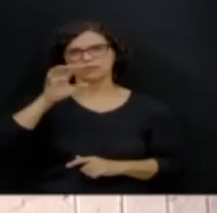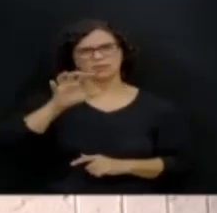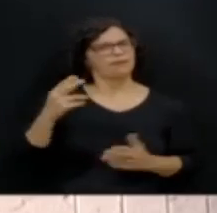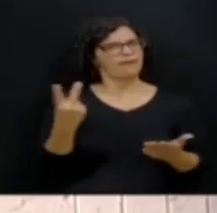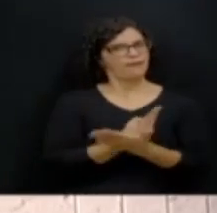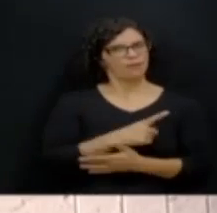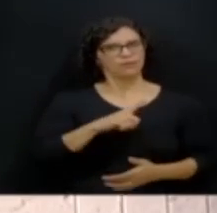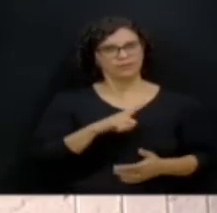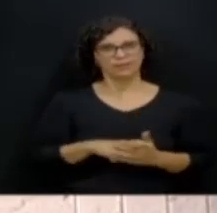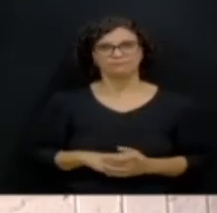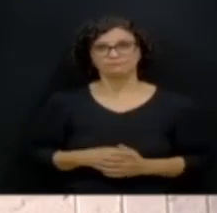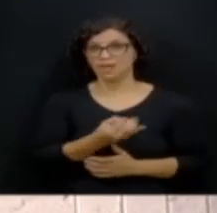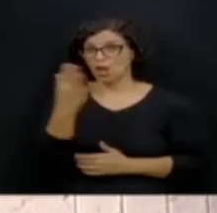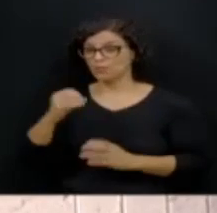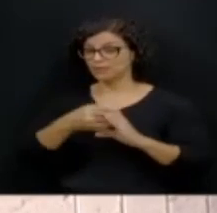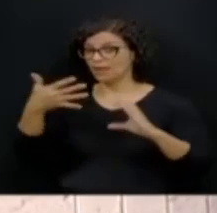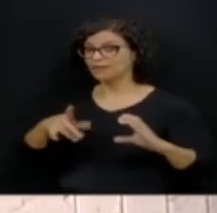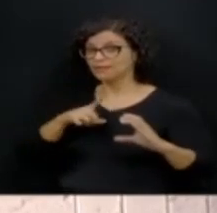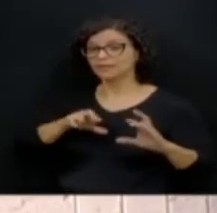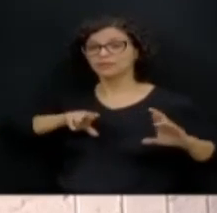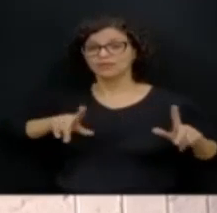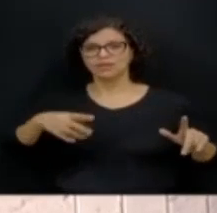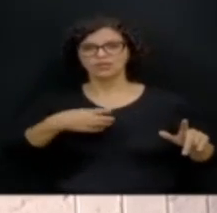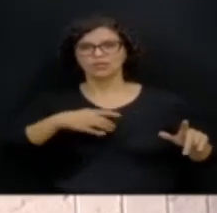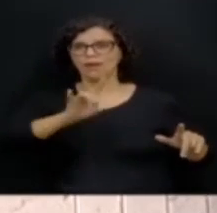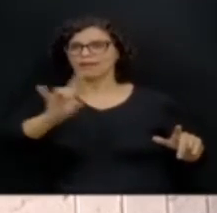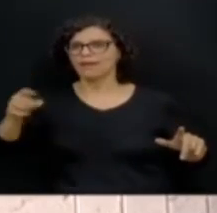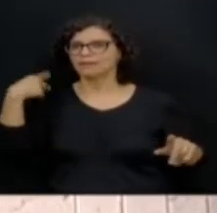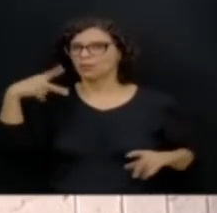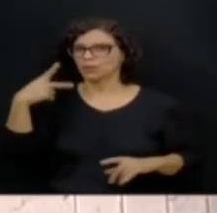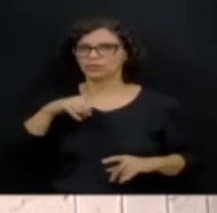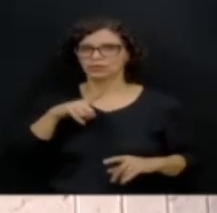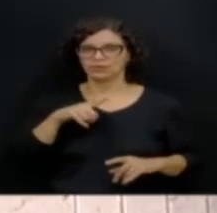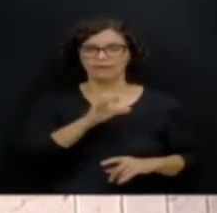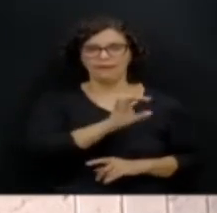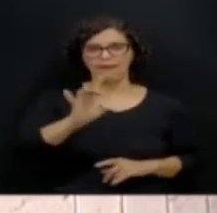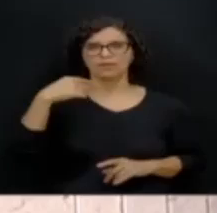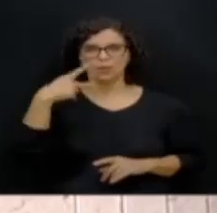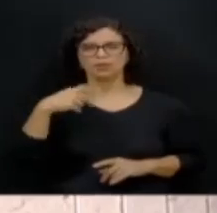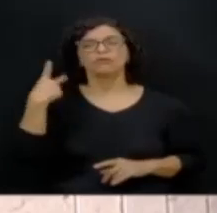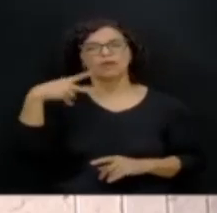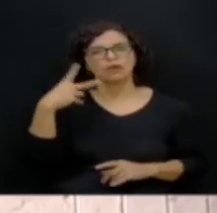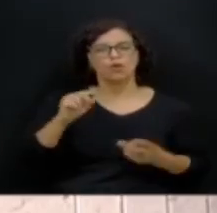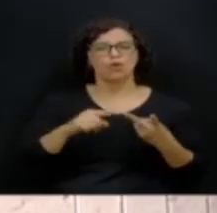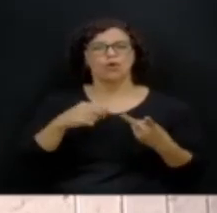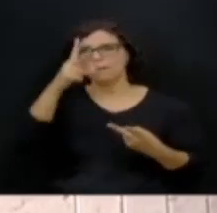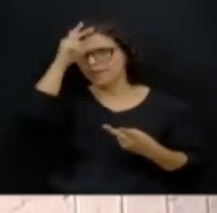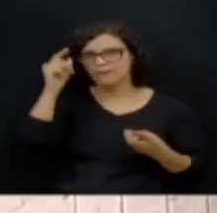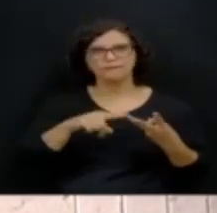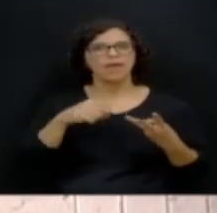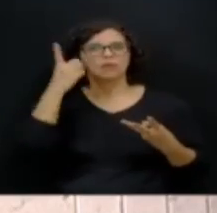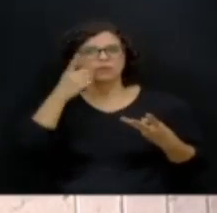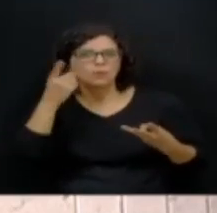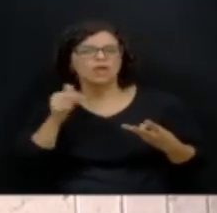assim. Muitos são os aspectos que diferenciam um político do outro, um vereador do outro, um prefeito do